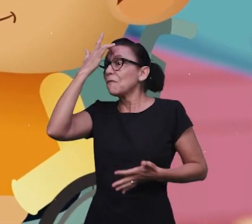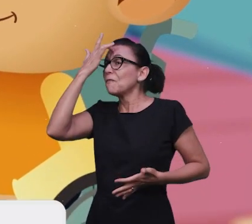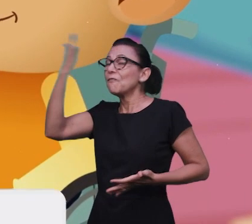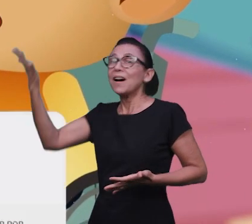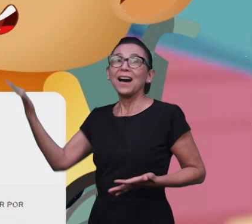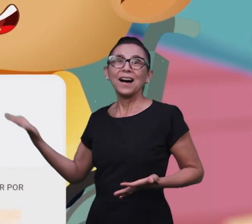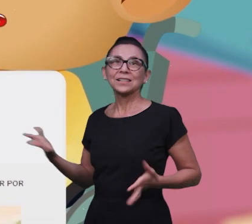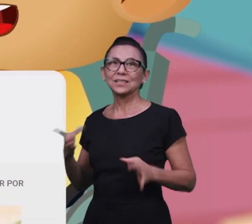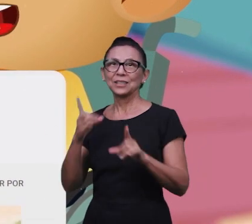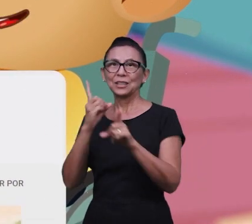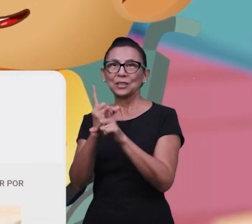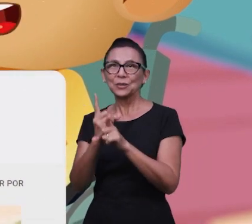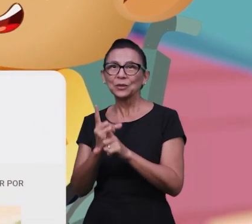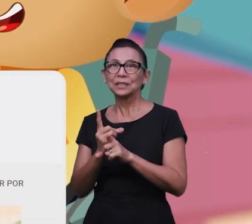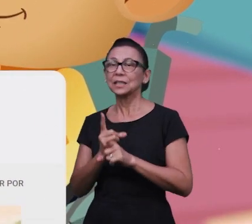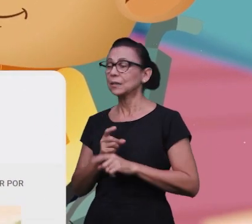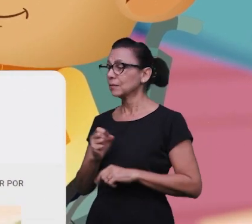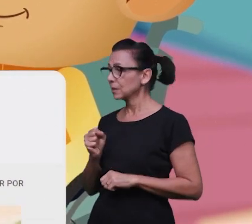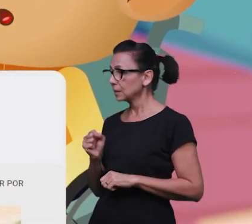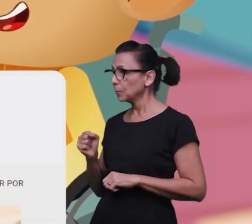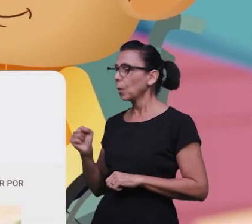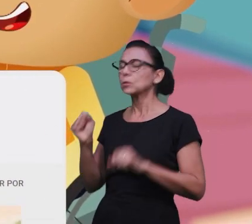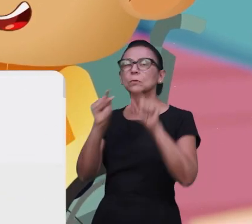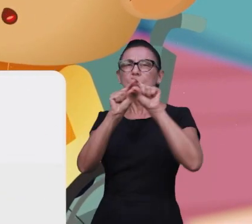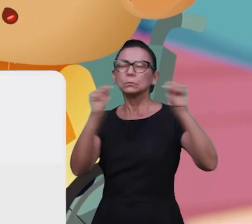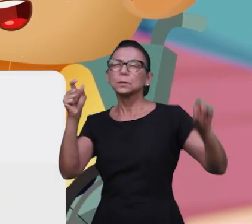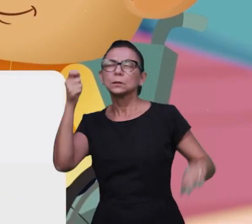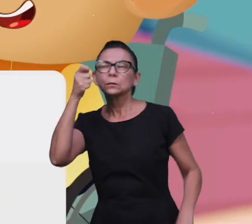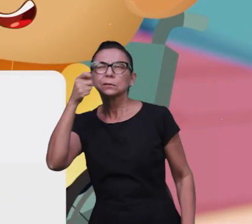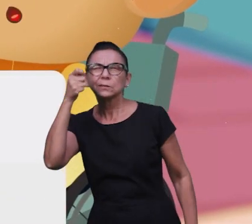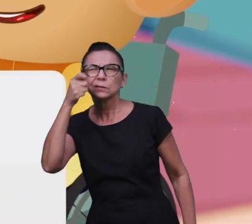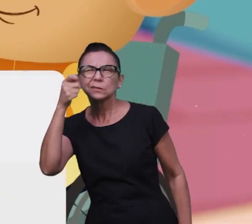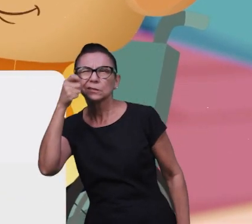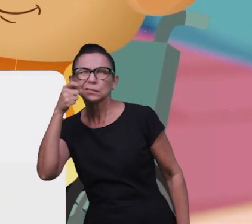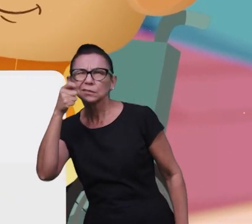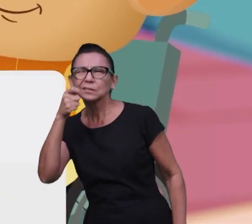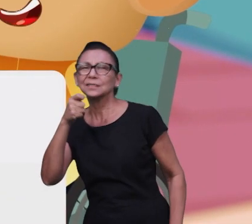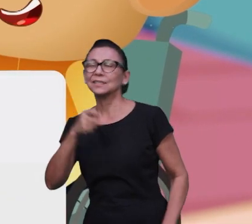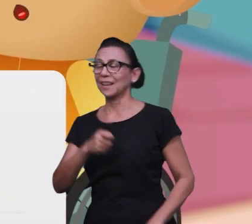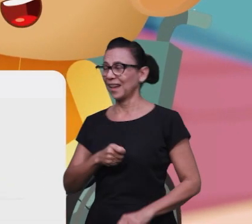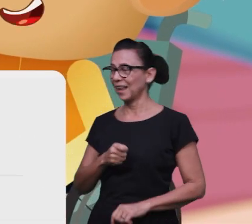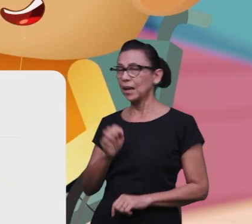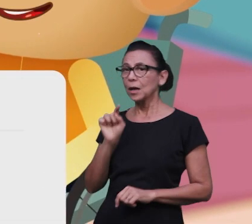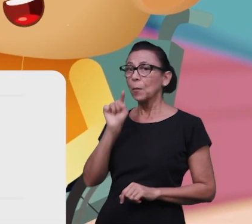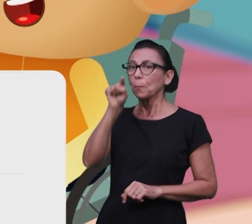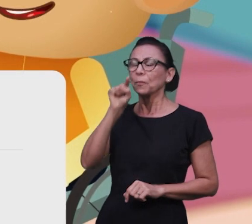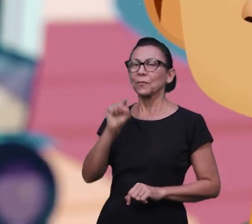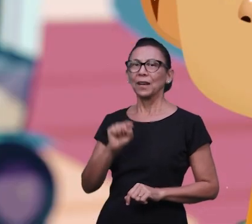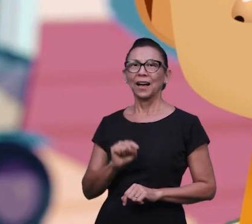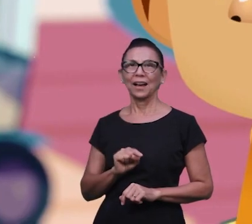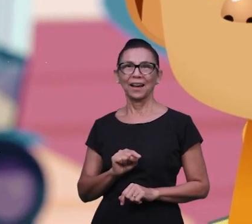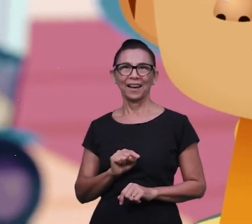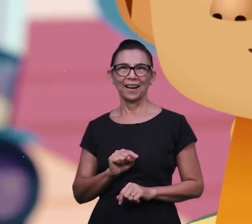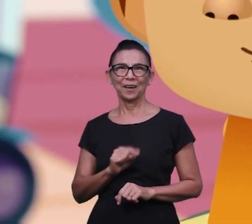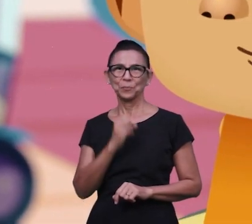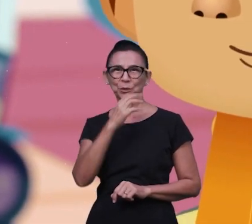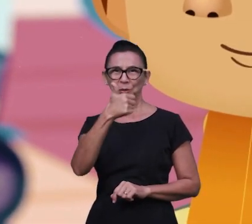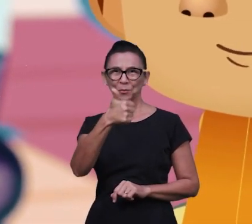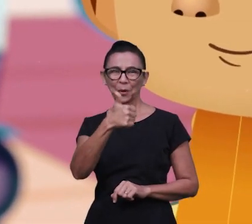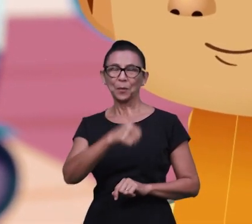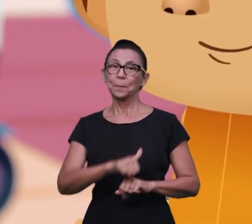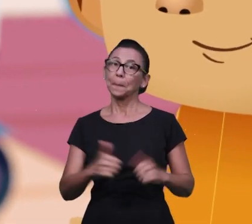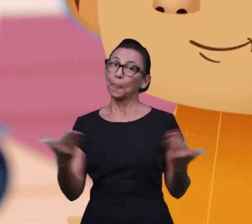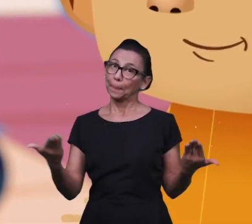encontrar. E você ainda pode usar a busca e digitar o que você quer procurar, Elo. A gente não perde nada. Irmãos,